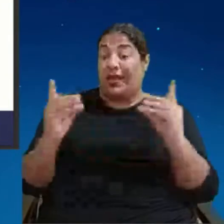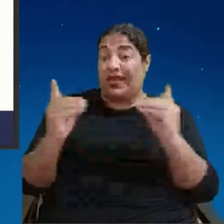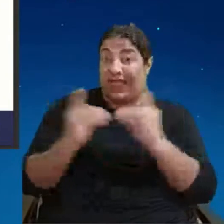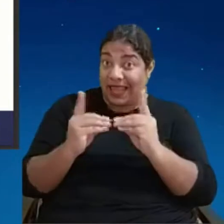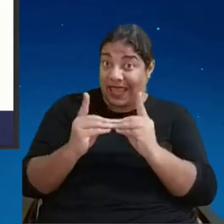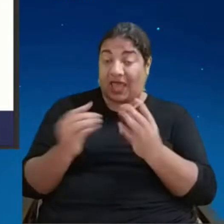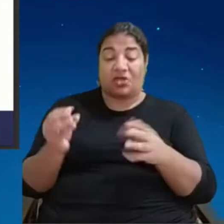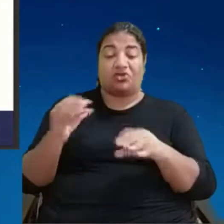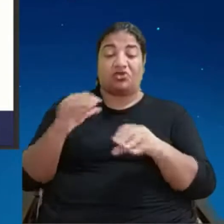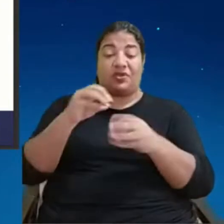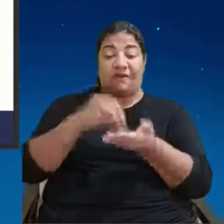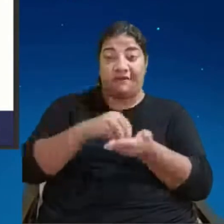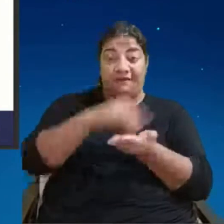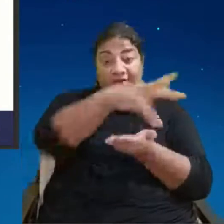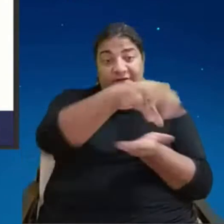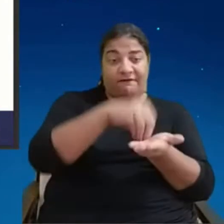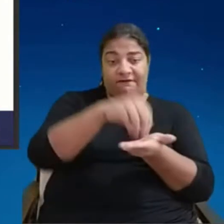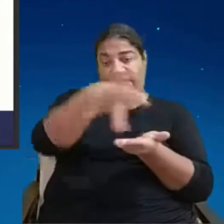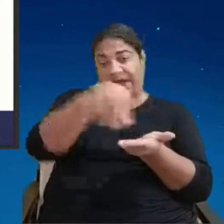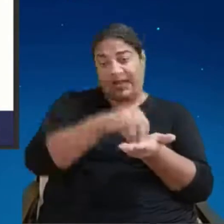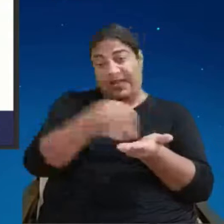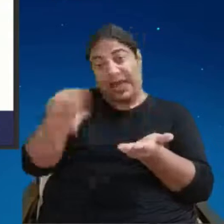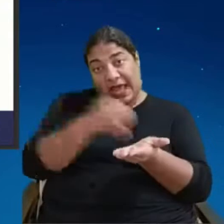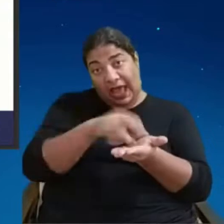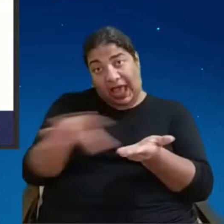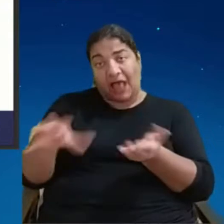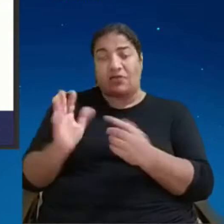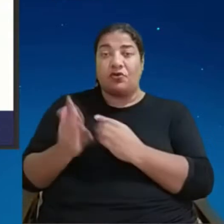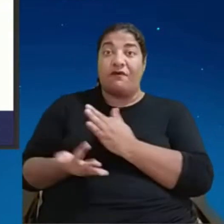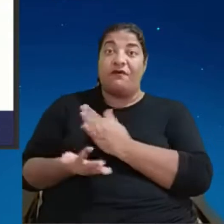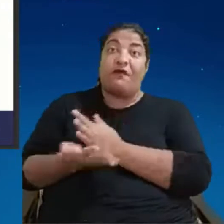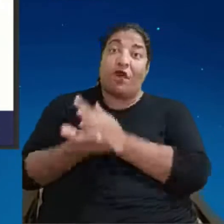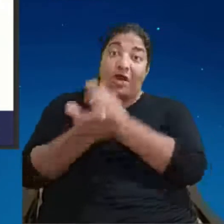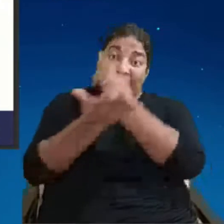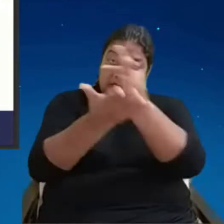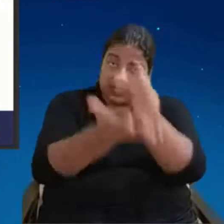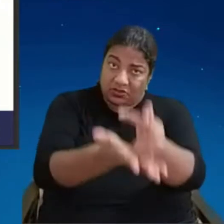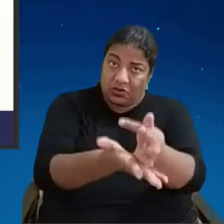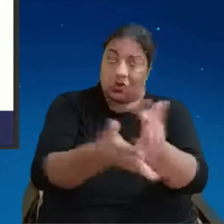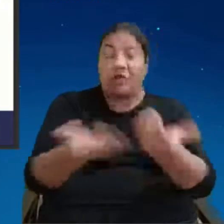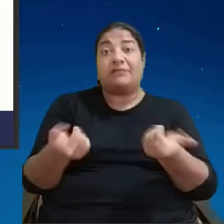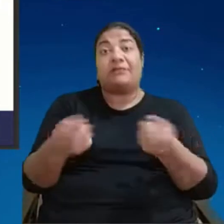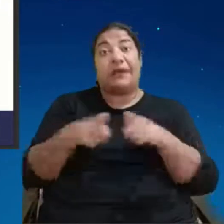daí que a gente representa. Uma das coisas que me incomodava às vezes